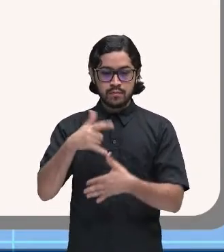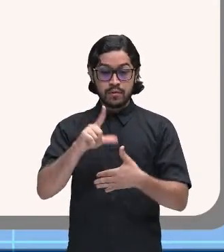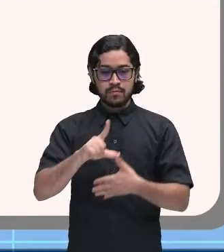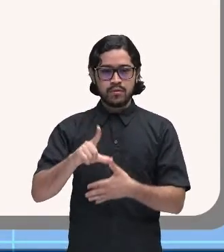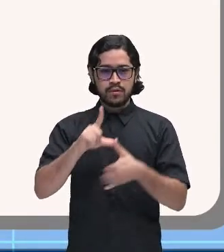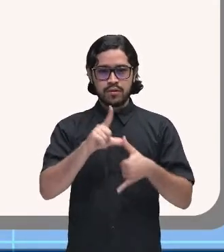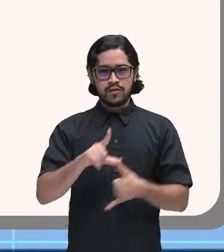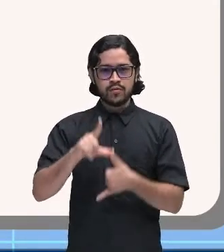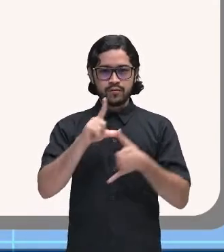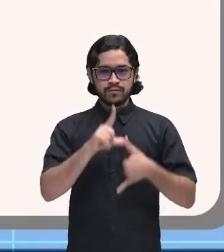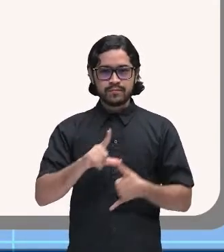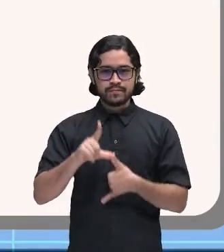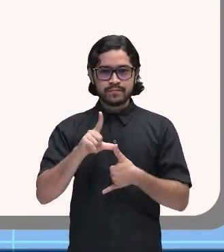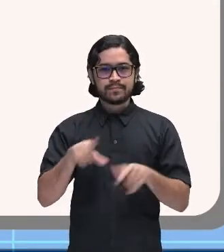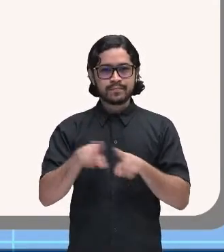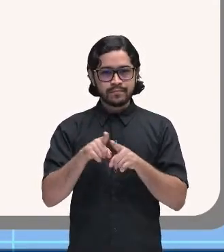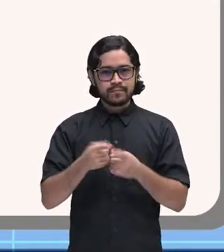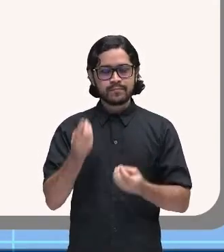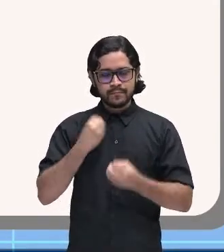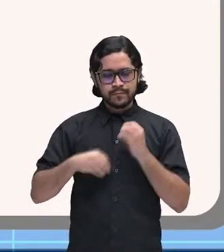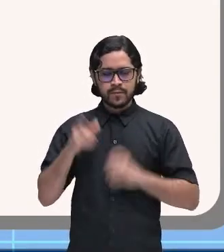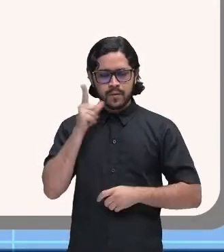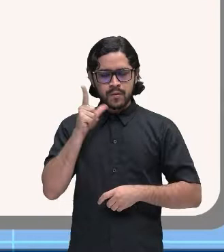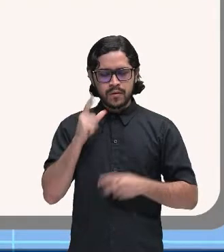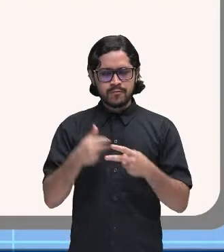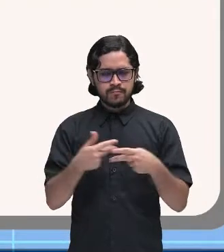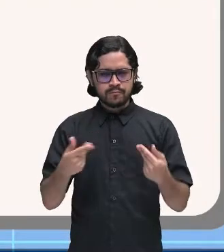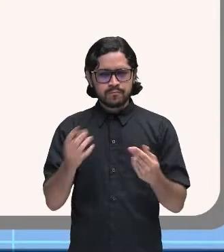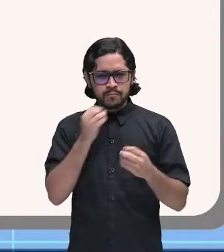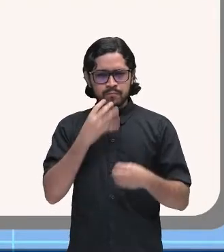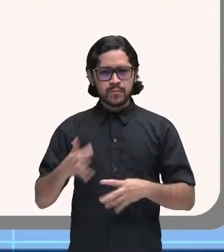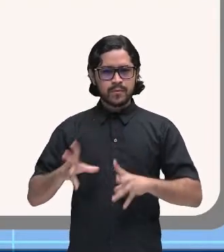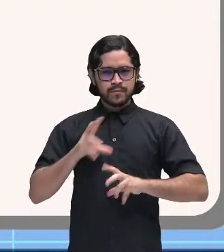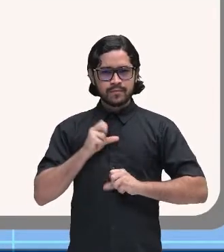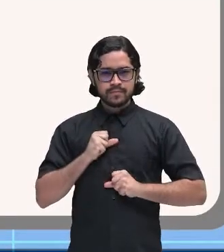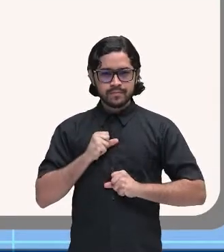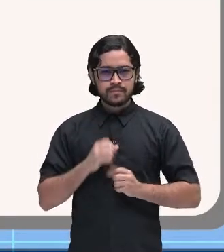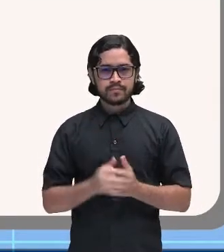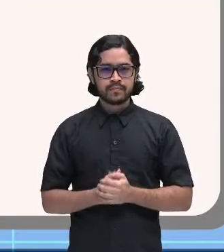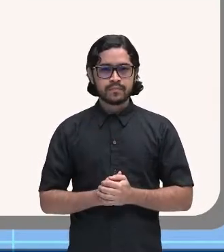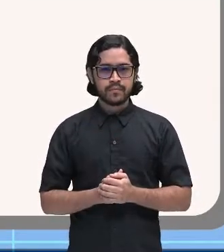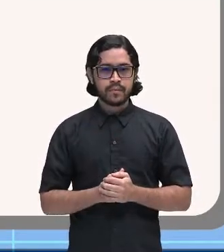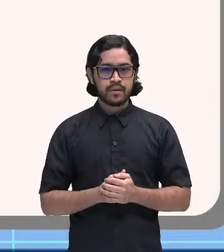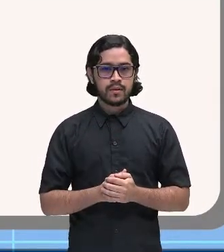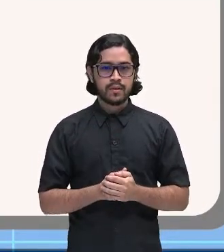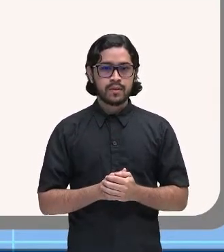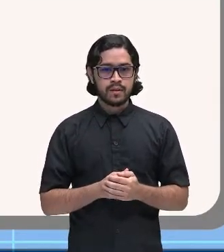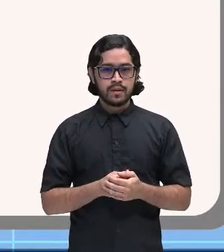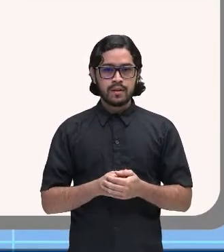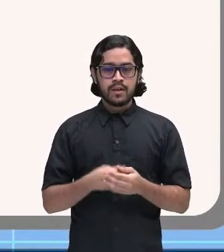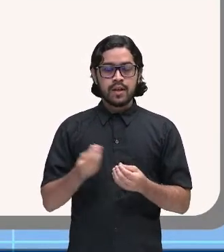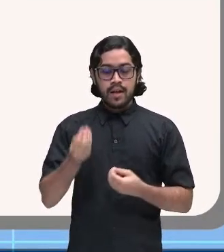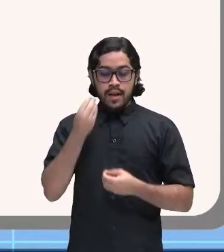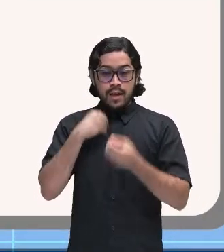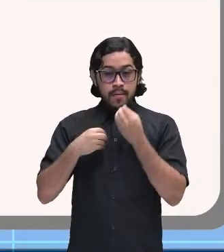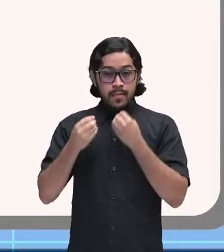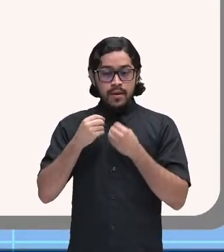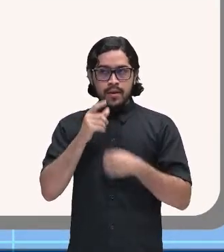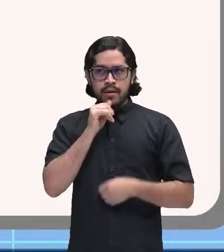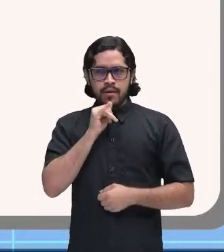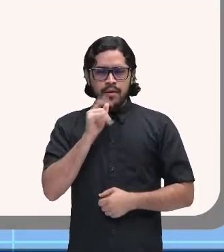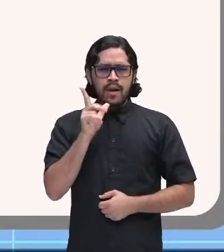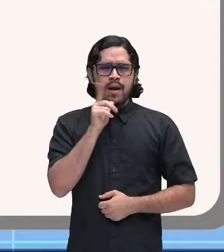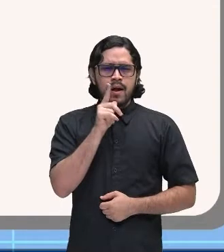apropriadas para que possam ser absorvidas pelo organismo. Transportar alimentos digeridos, como água e